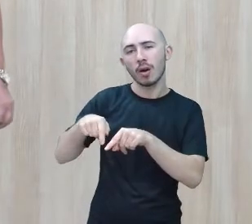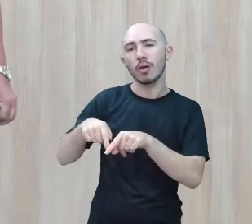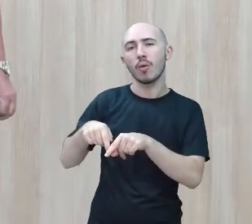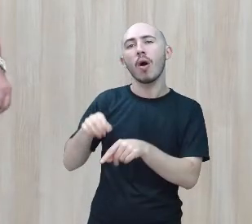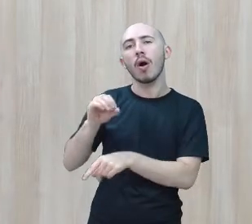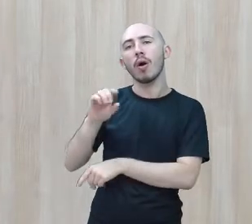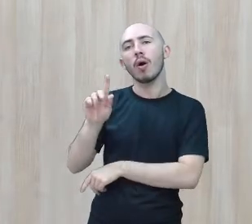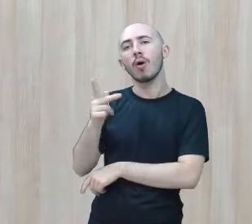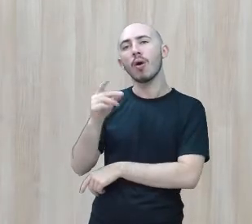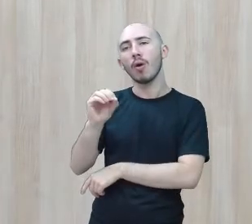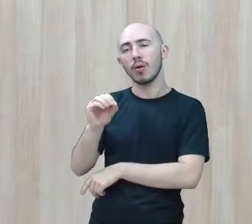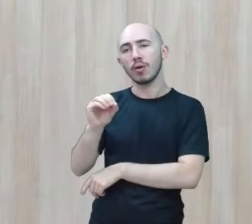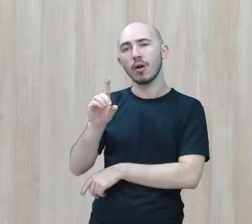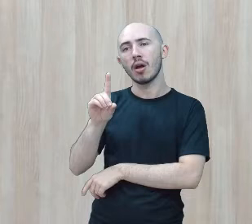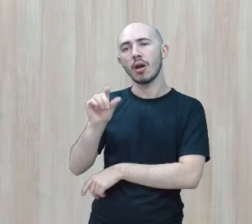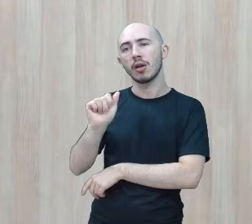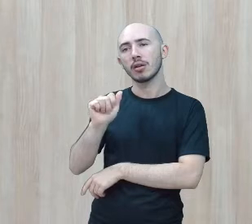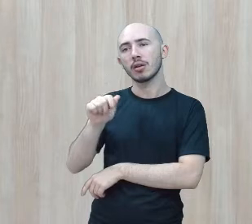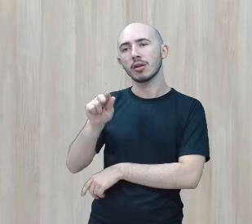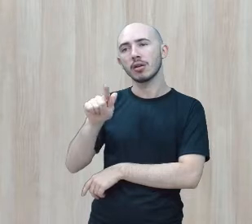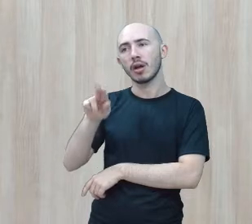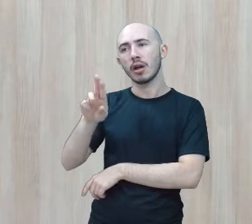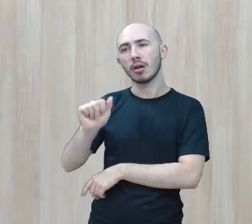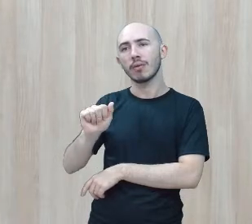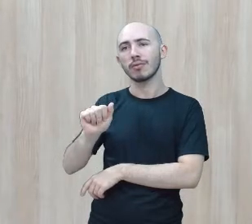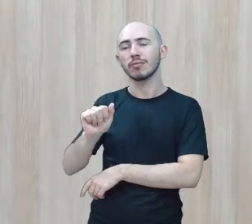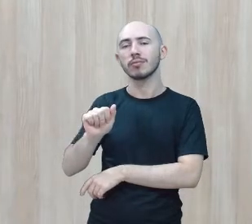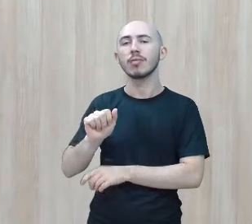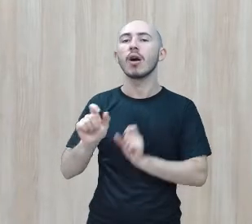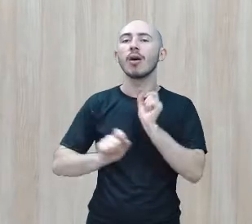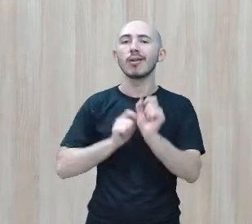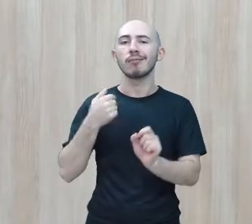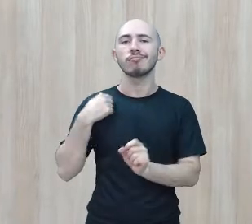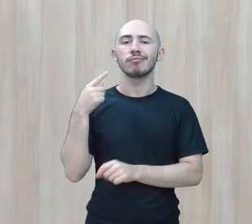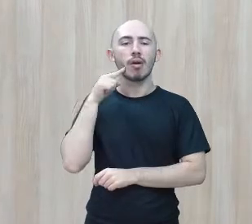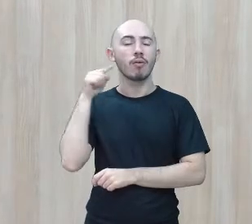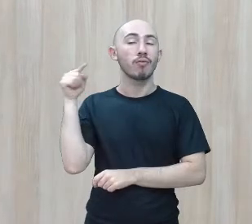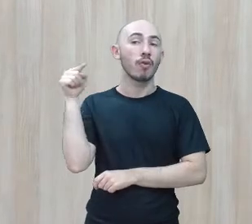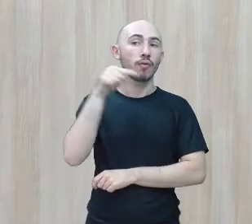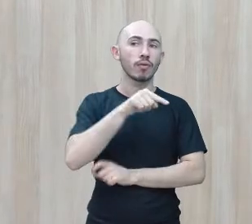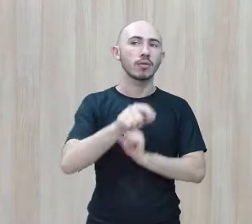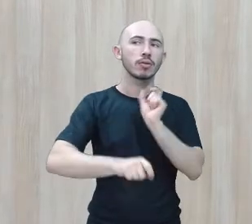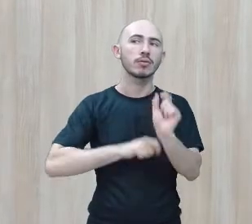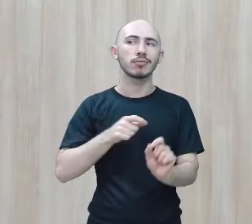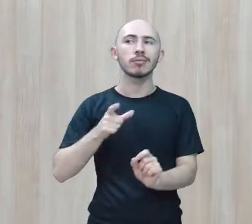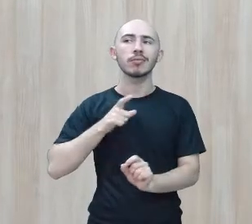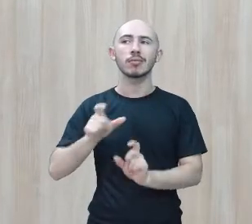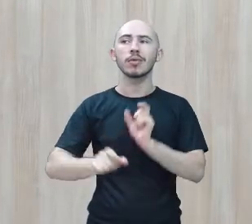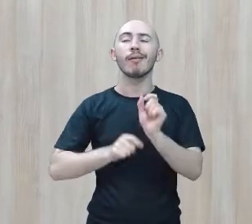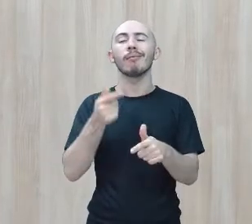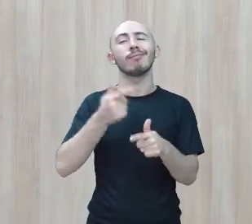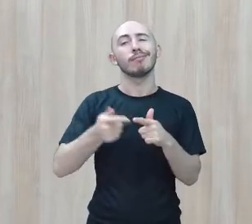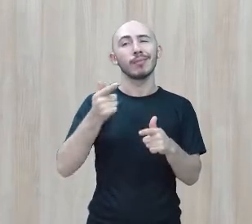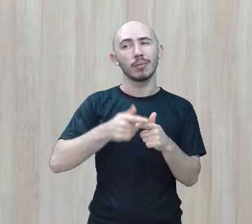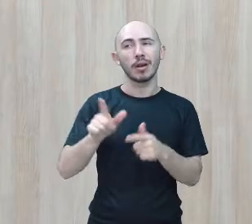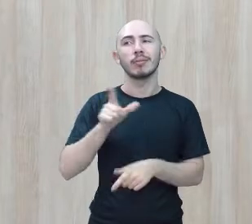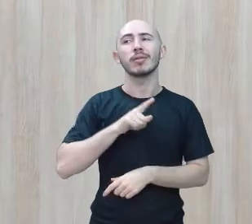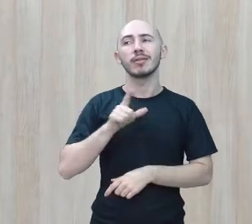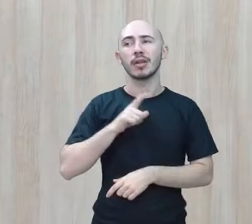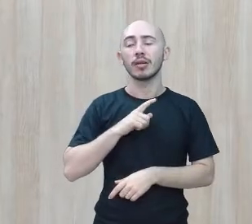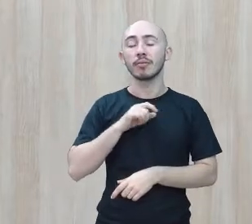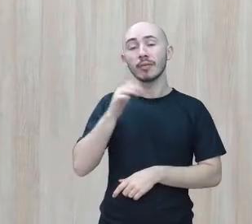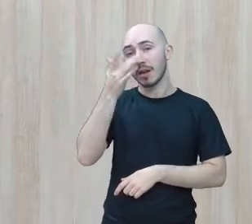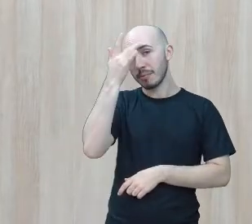Jaboatão como a Lagoa do Náutico, o problema de assoreamento, pessoas que viviam